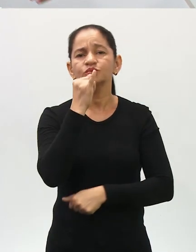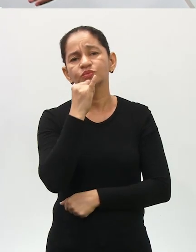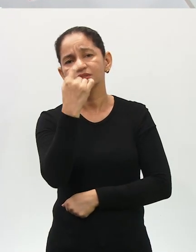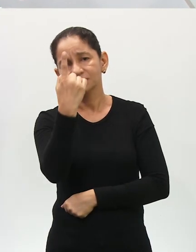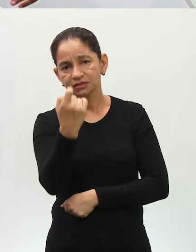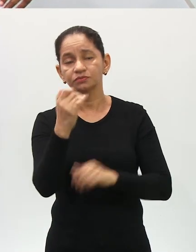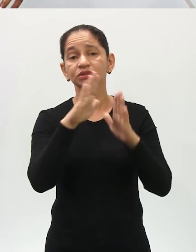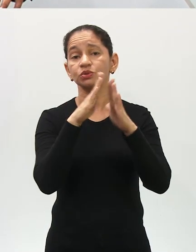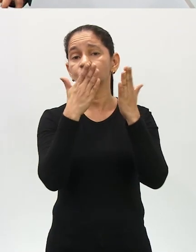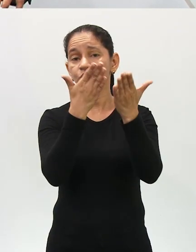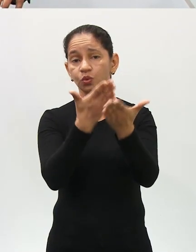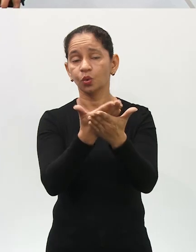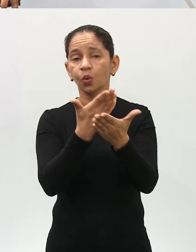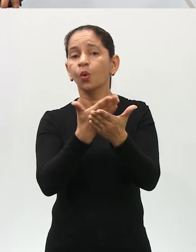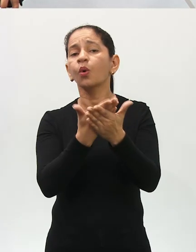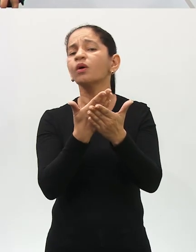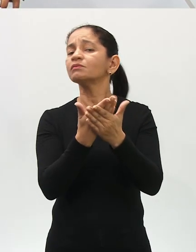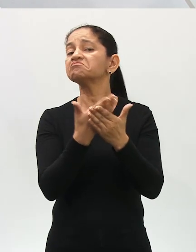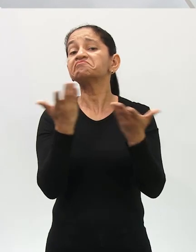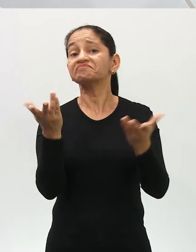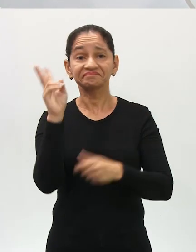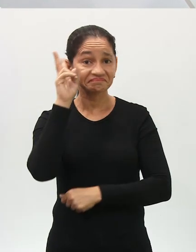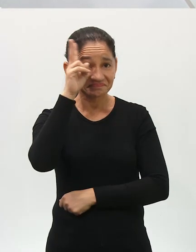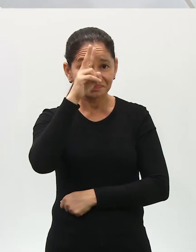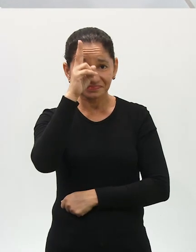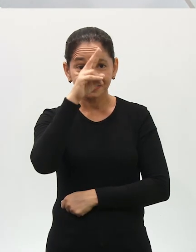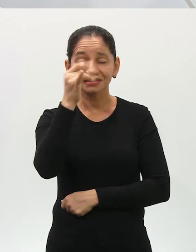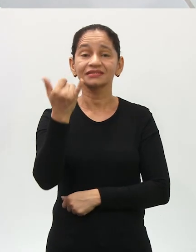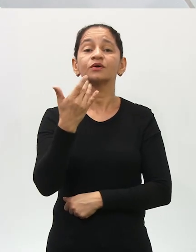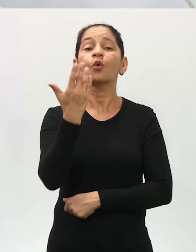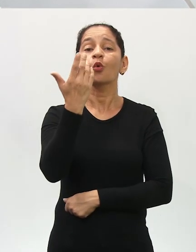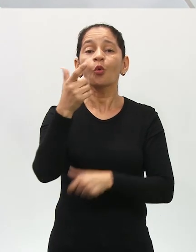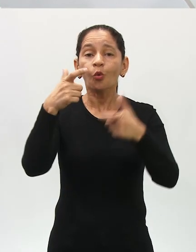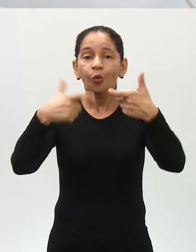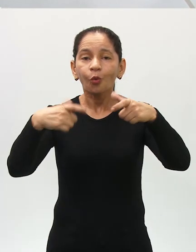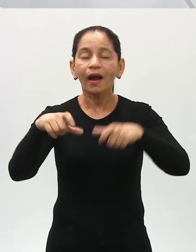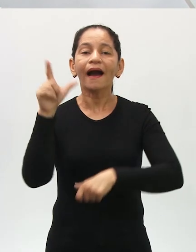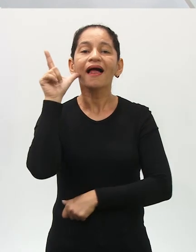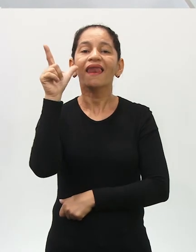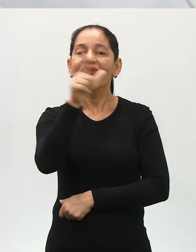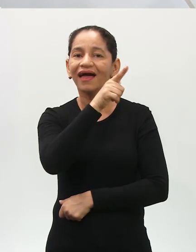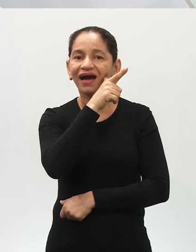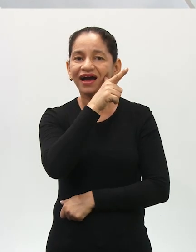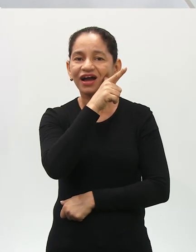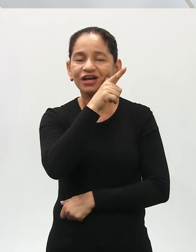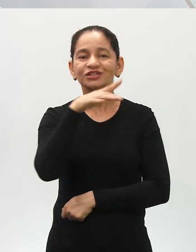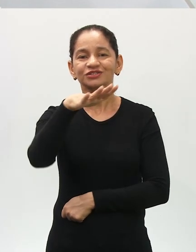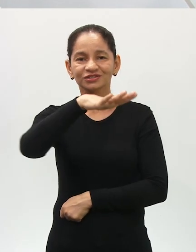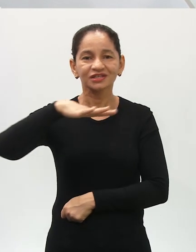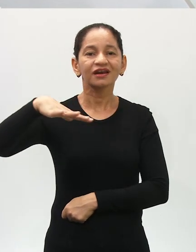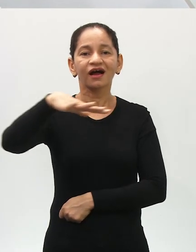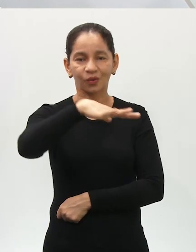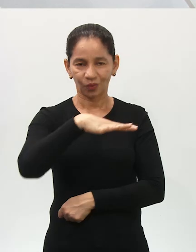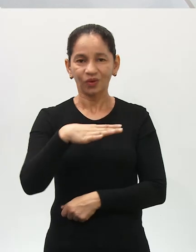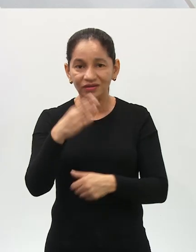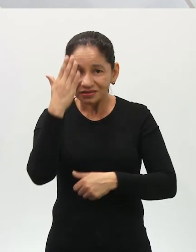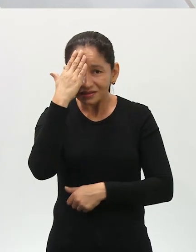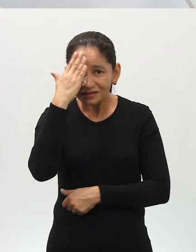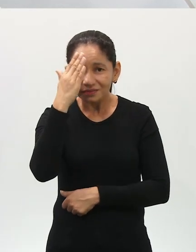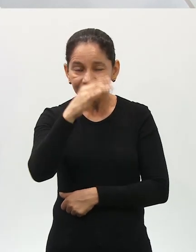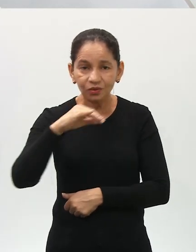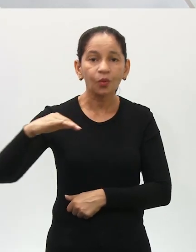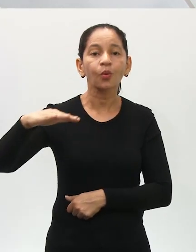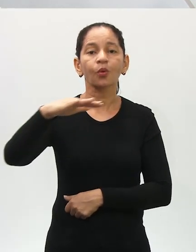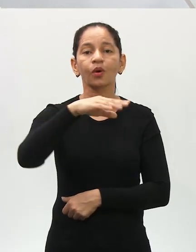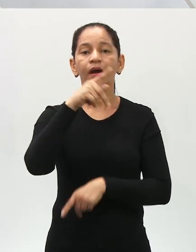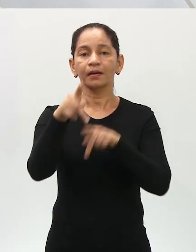Nós estamos numa escola, né? Toda escola, vocês lembram aí, tem aquela cantina, né? Então aquele espaço ali, ele é um